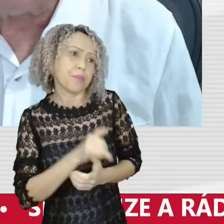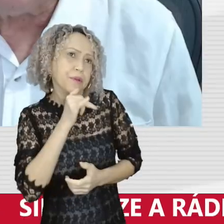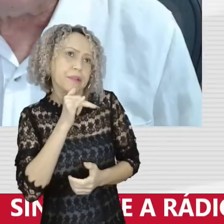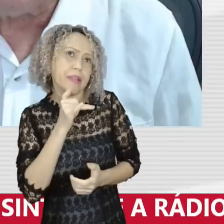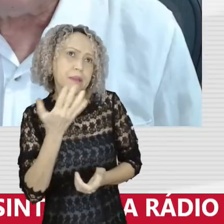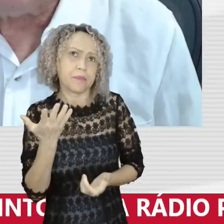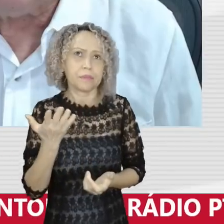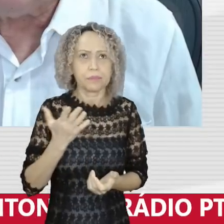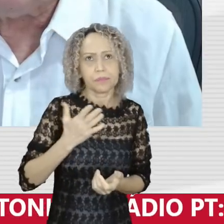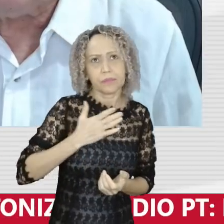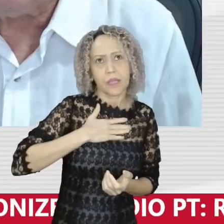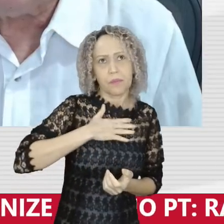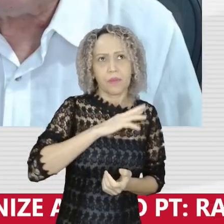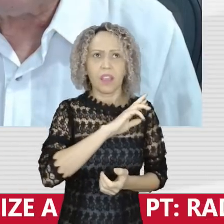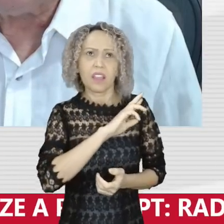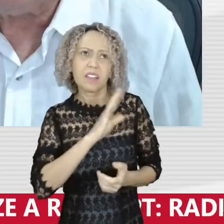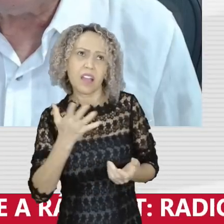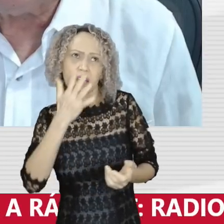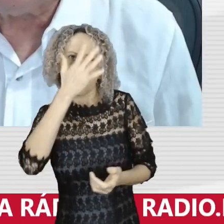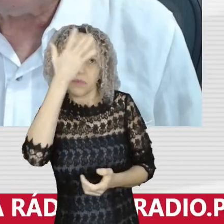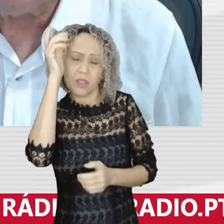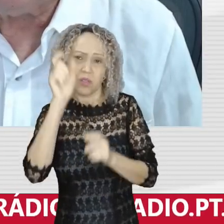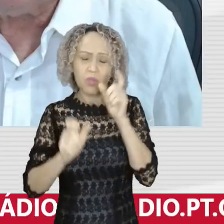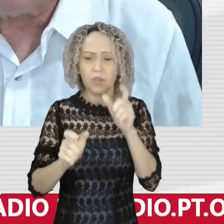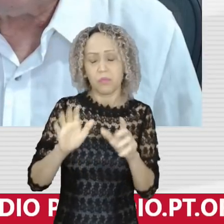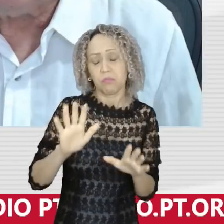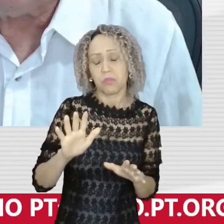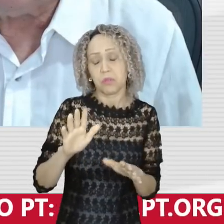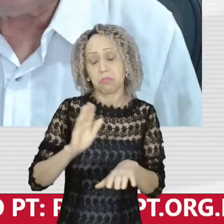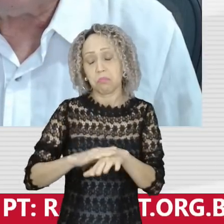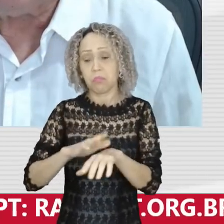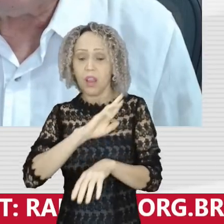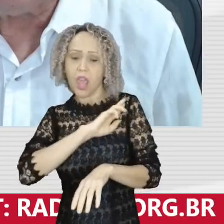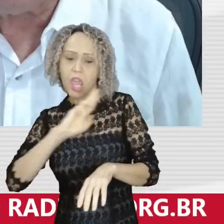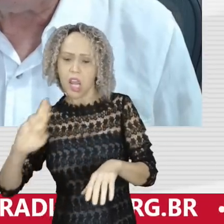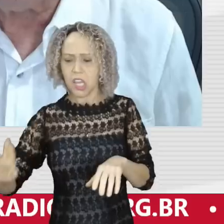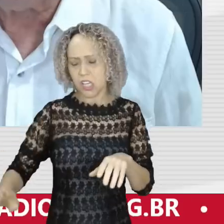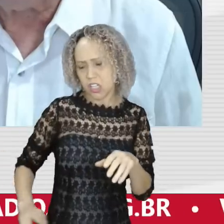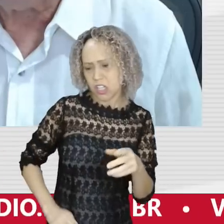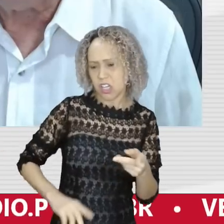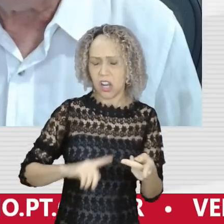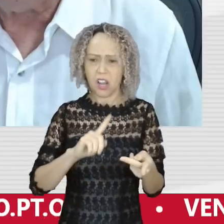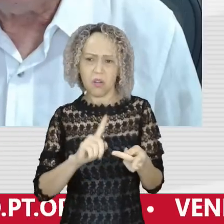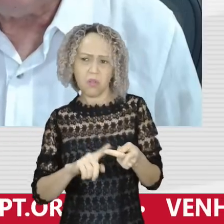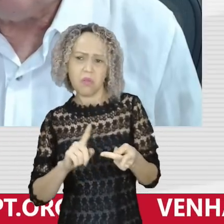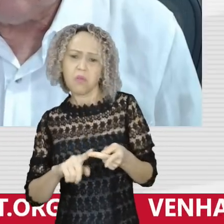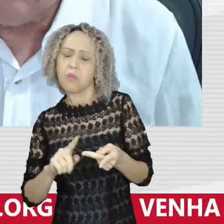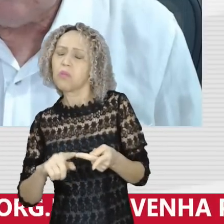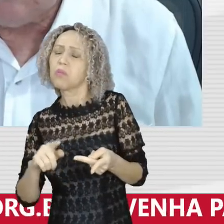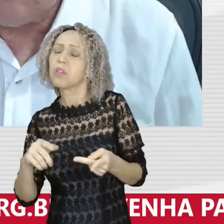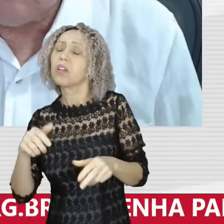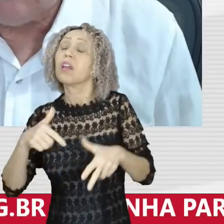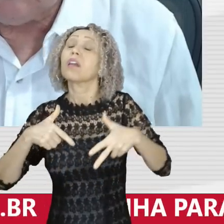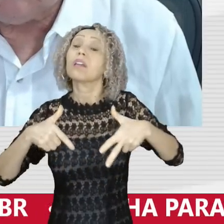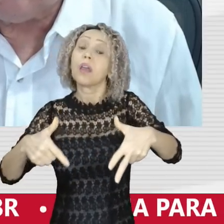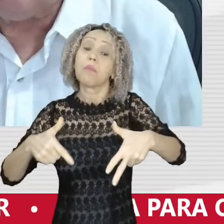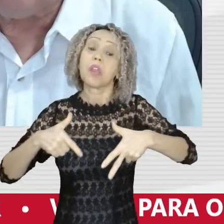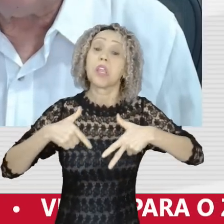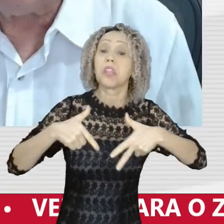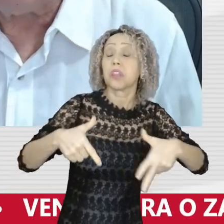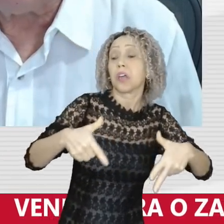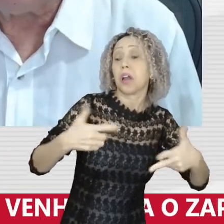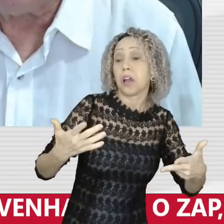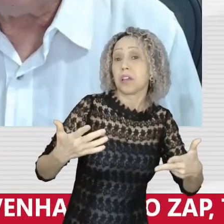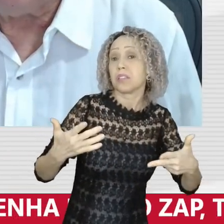uma confusão do que é a minha militância e o que é o meu papel, né? O meu papel